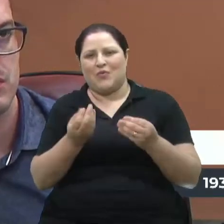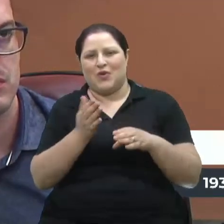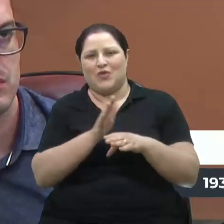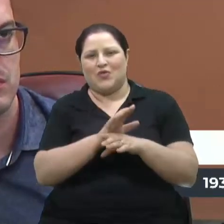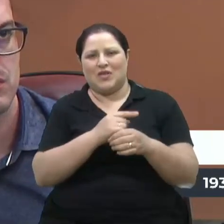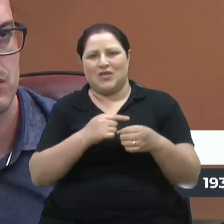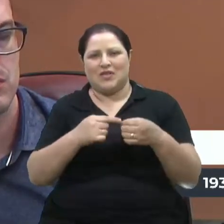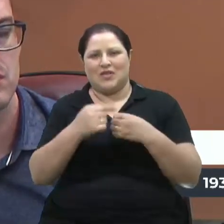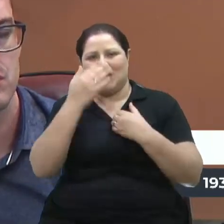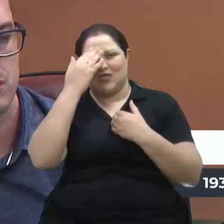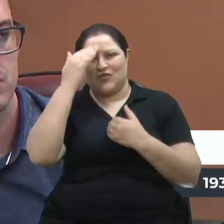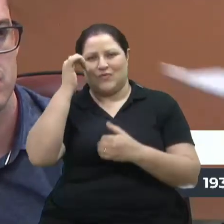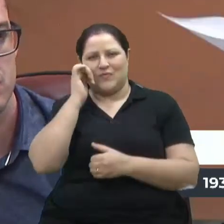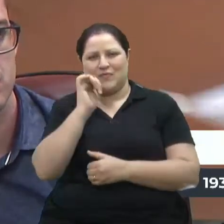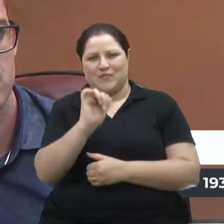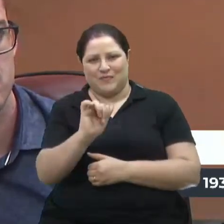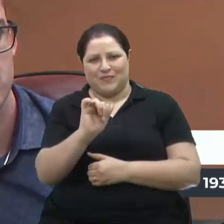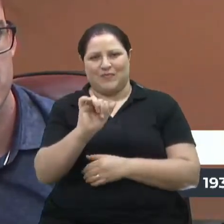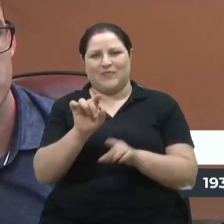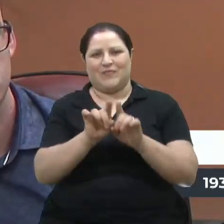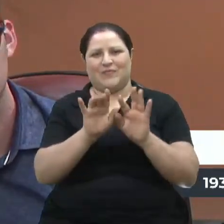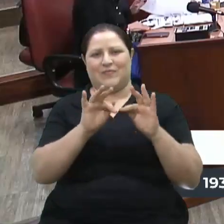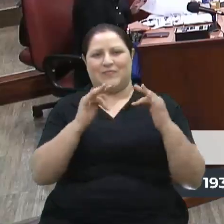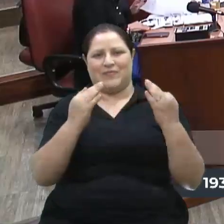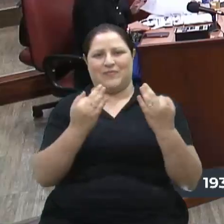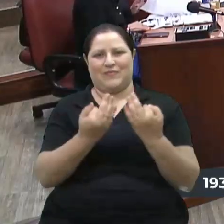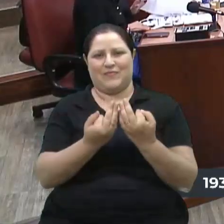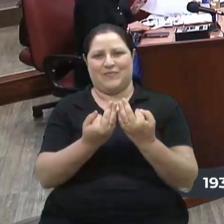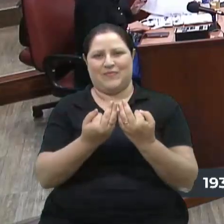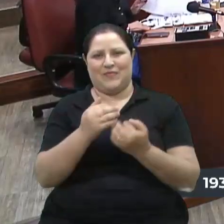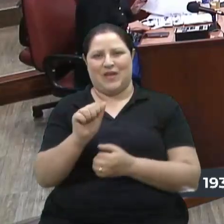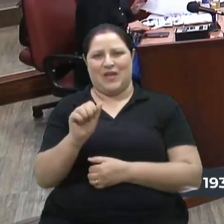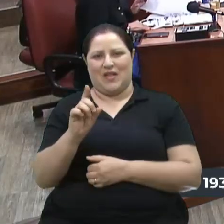Muito obrigado, senhora presidente, e aos familiares, senhora Daíra, aqui presente. Obrigado. Obrigada, vereador.